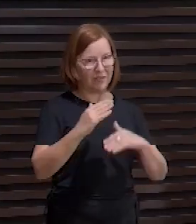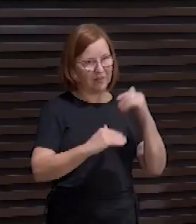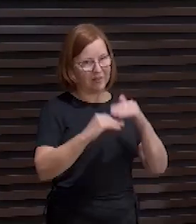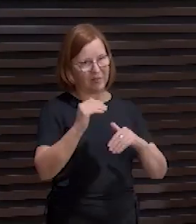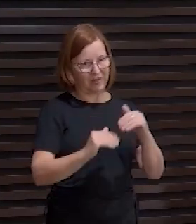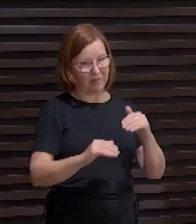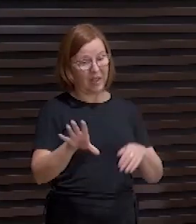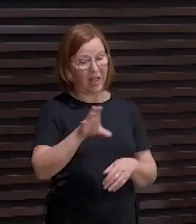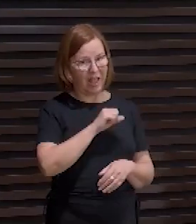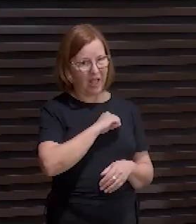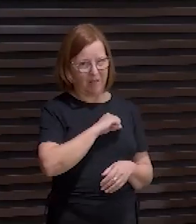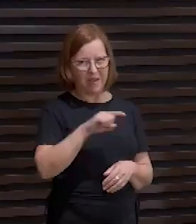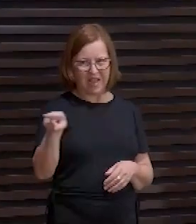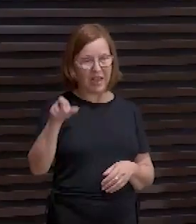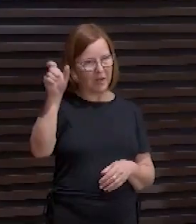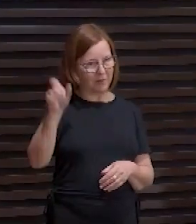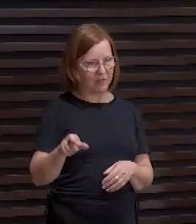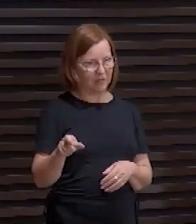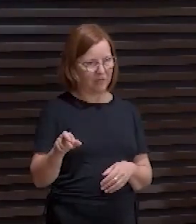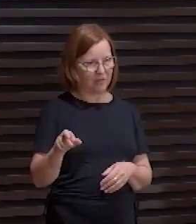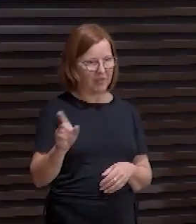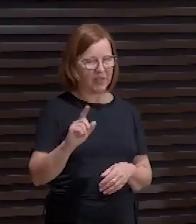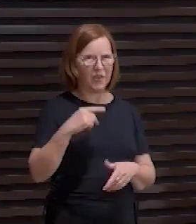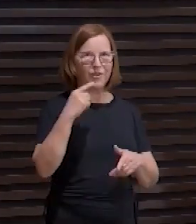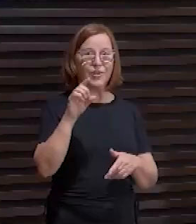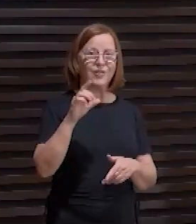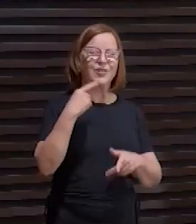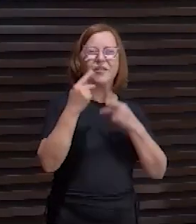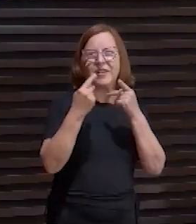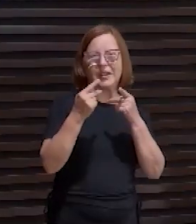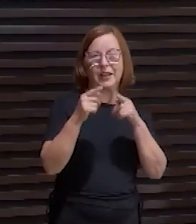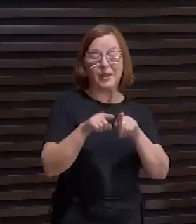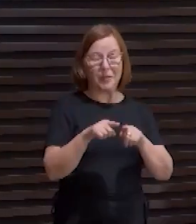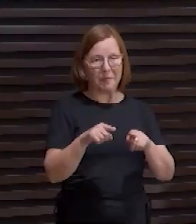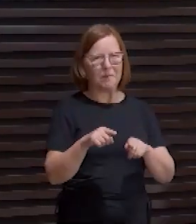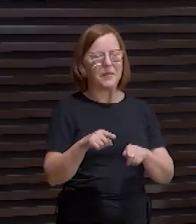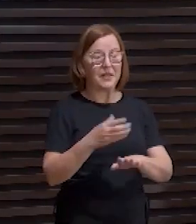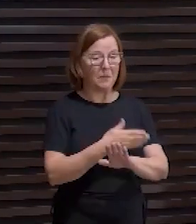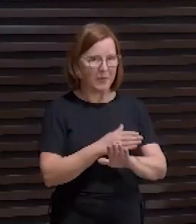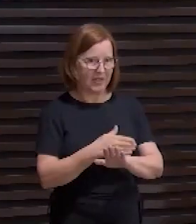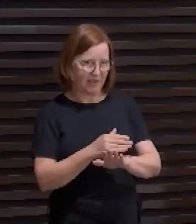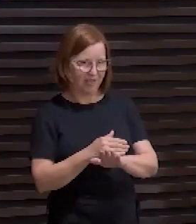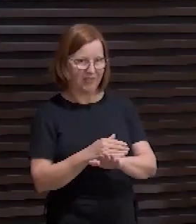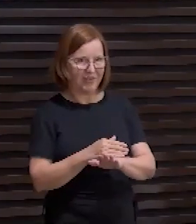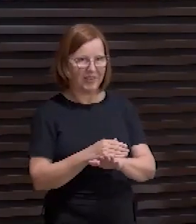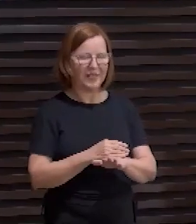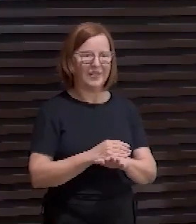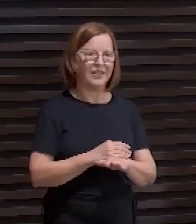pessoa. Que não fique só na fala. Que você de fato pratique aquilo que você fale.